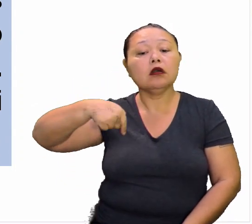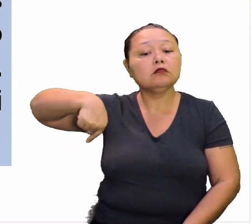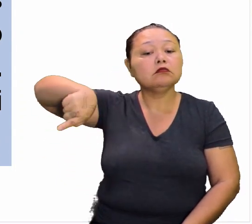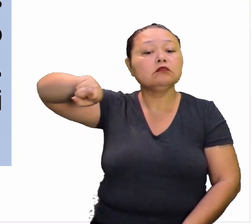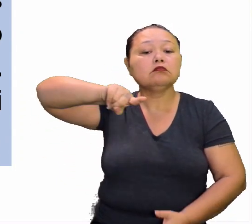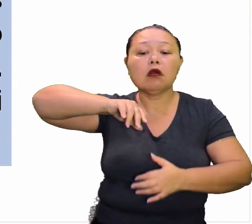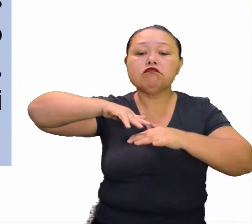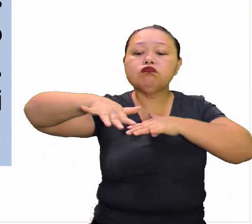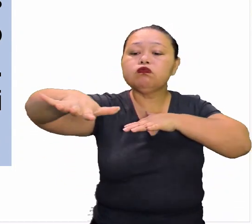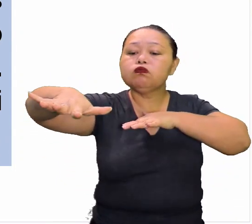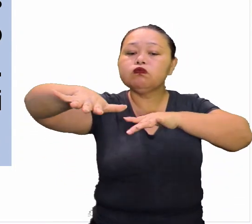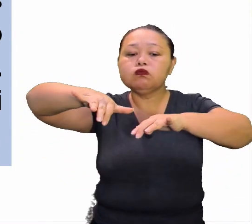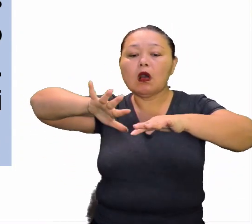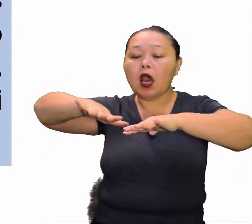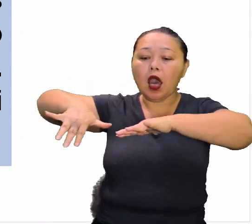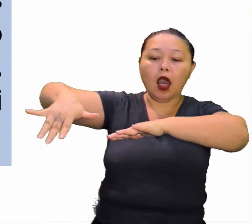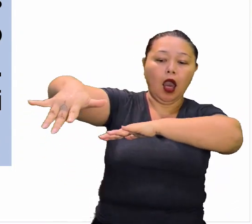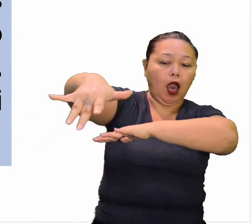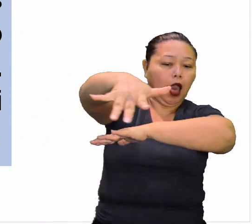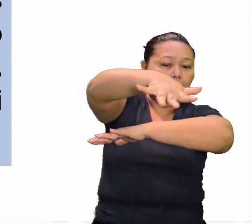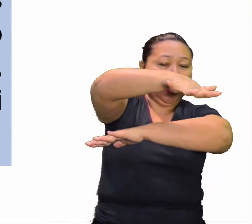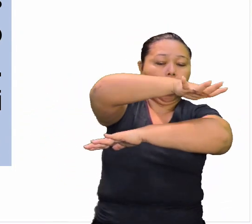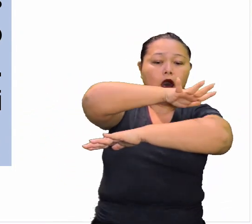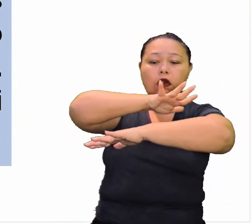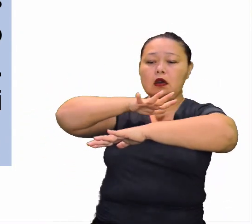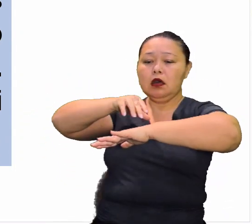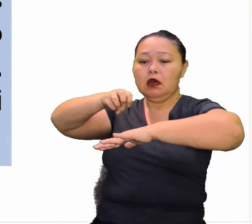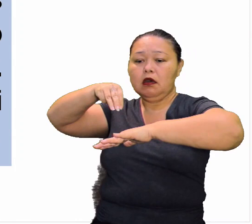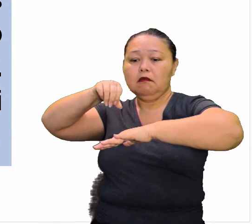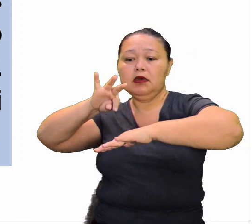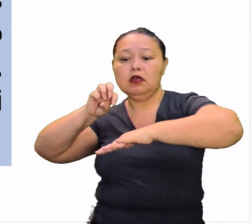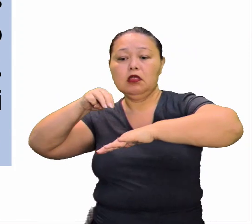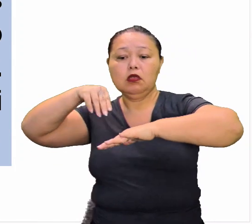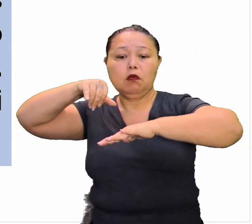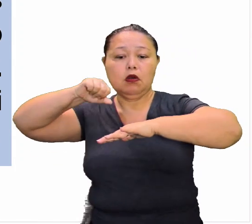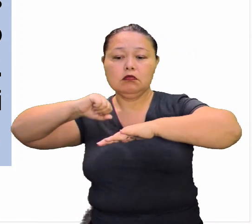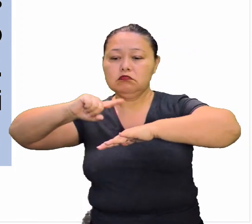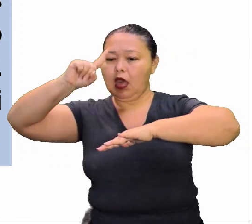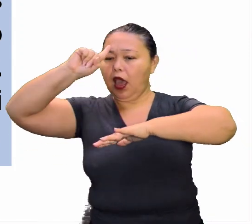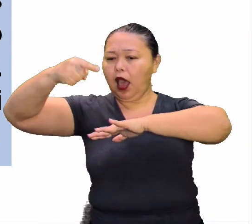expandir seus domínios sobre toda a Mesopotâmia.